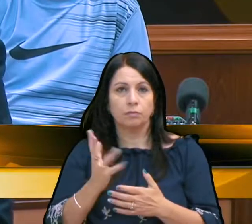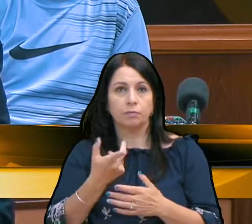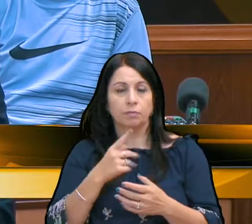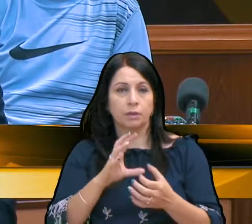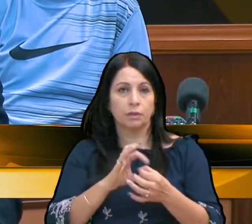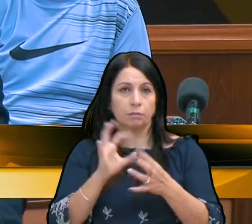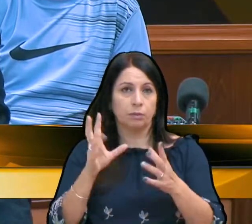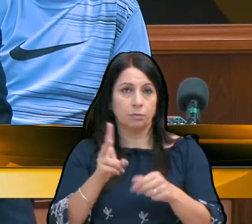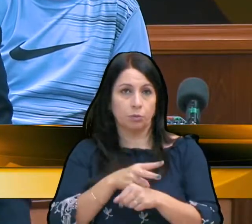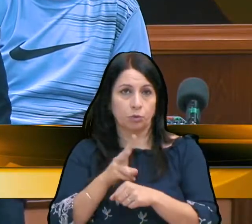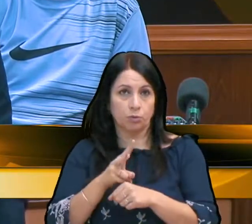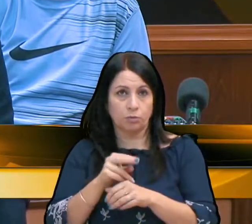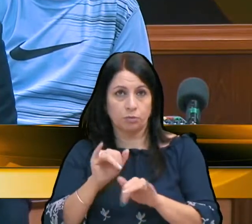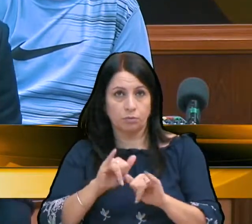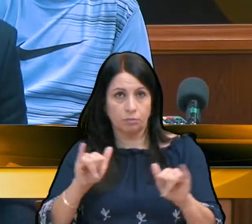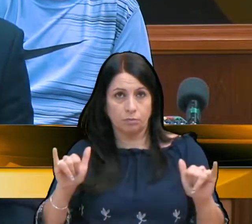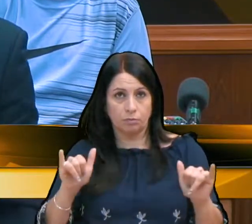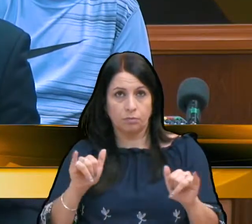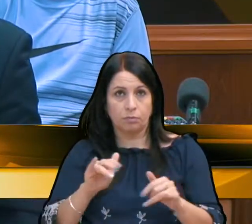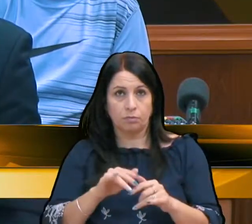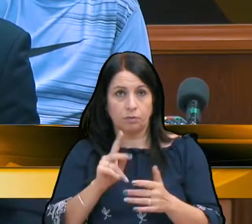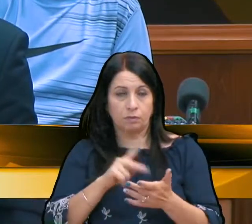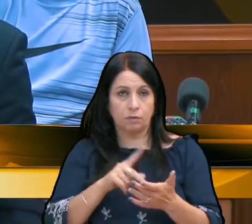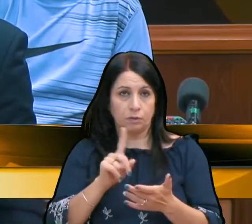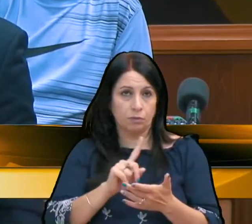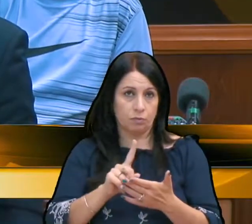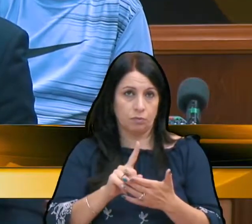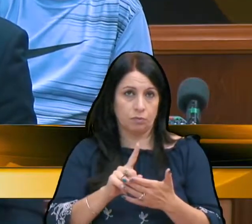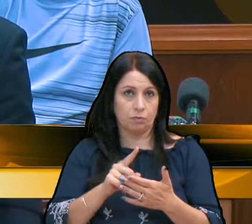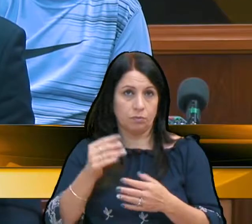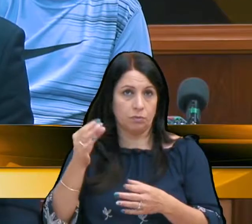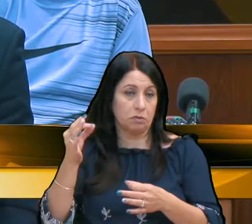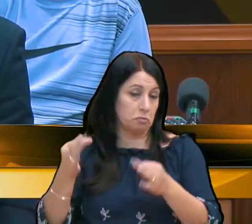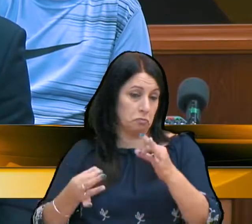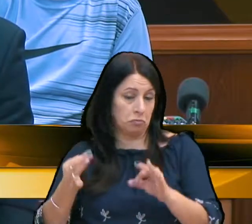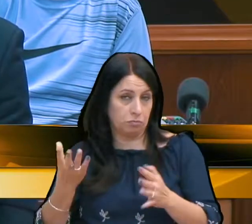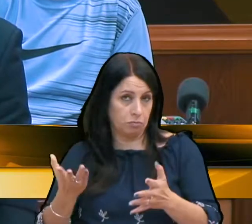liberdade de buscar essa informação, se é verdade ou não, e na justiça.